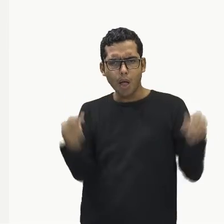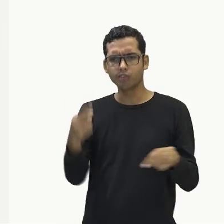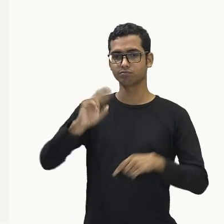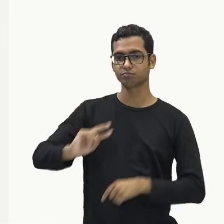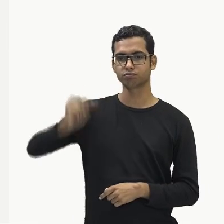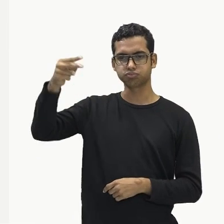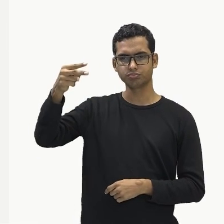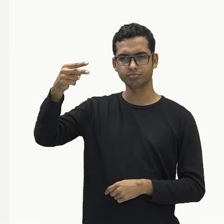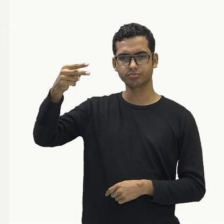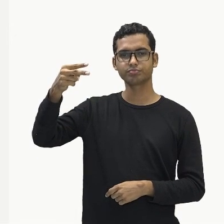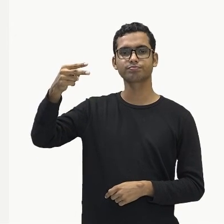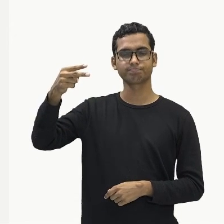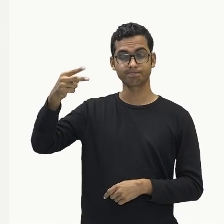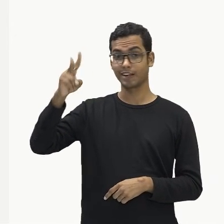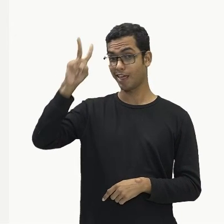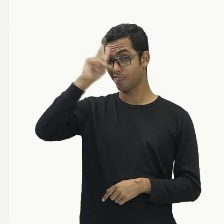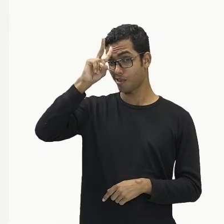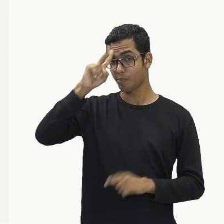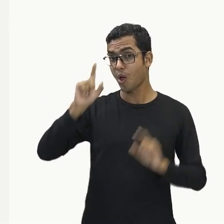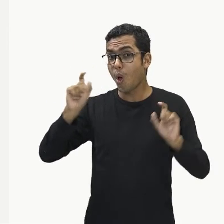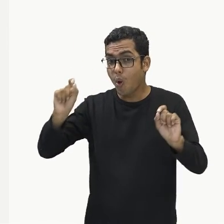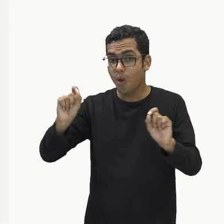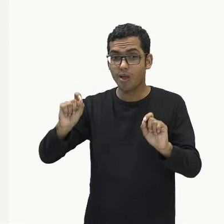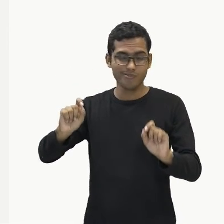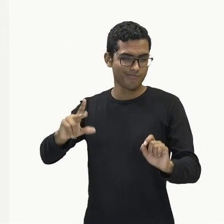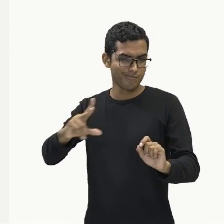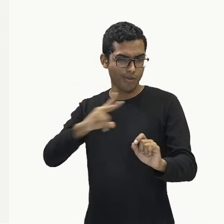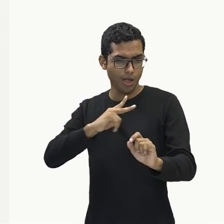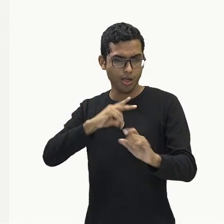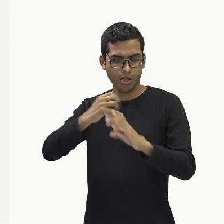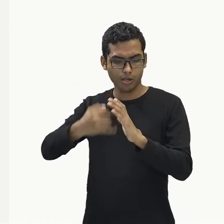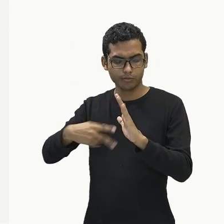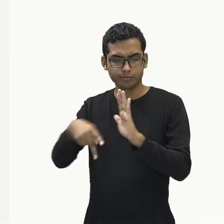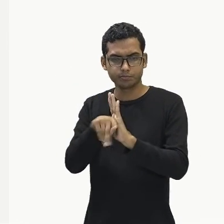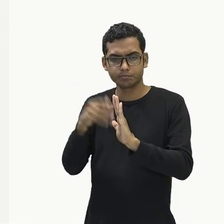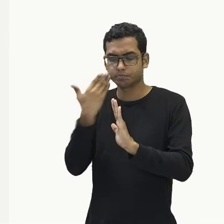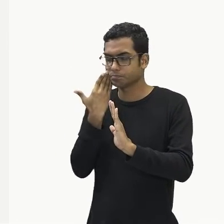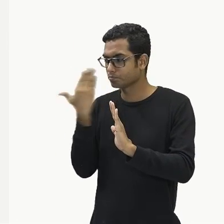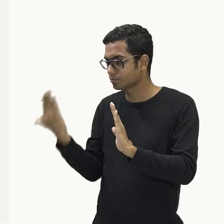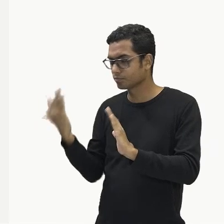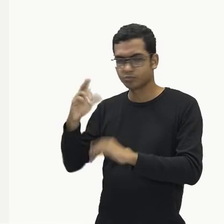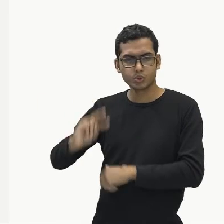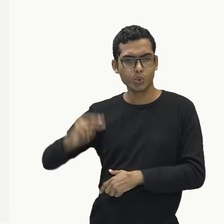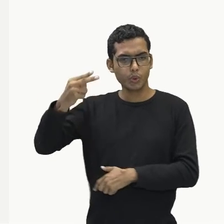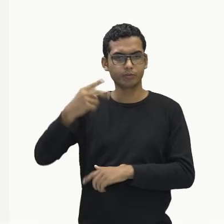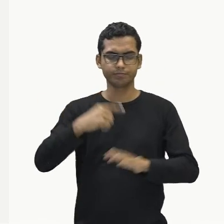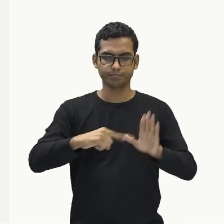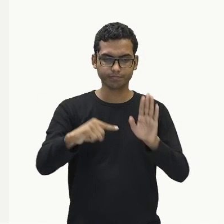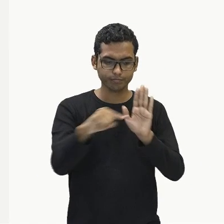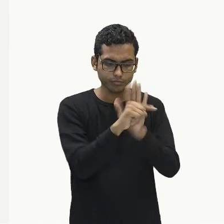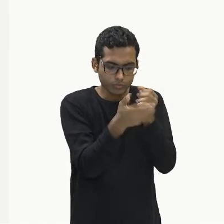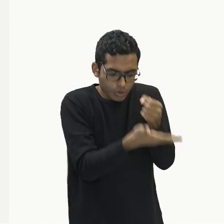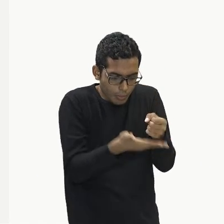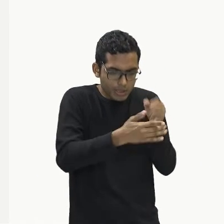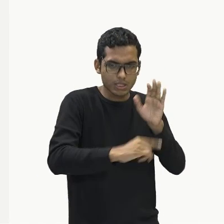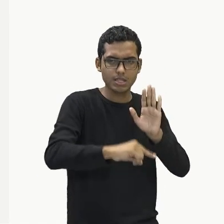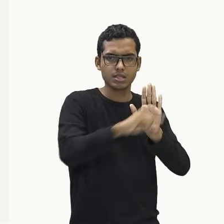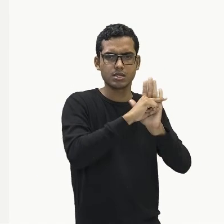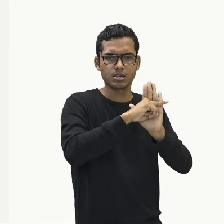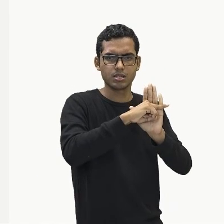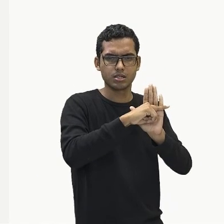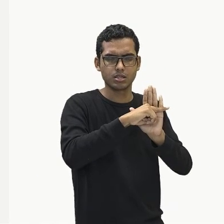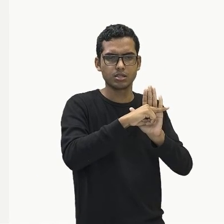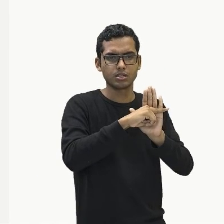lembrar? De um dos casos particulares da potenciação. Base negativa,